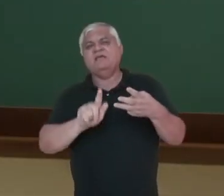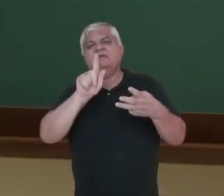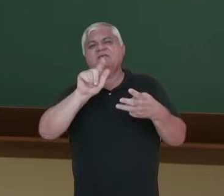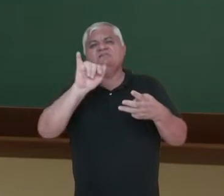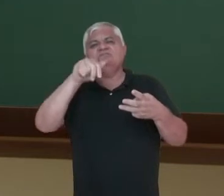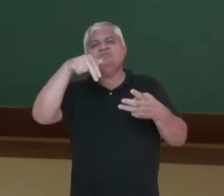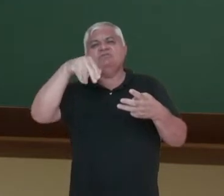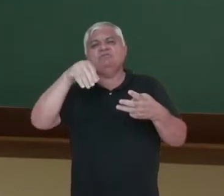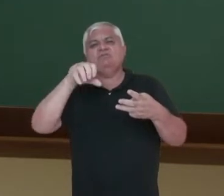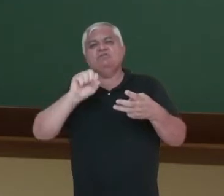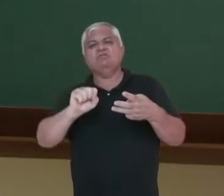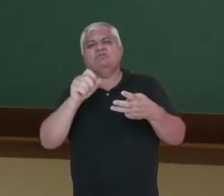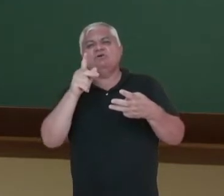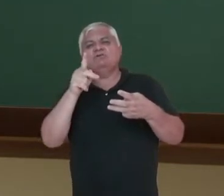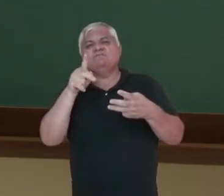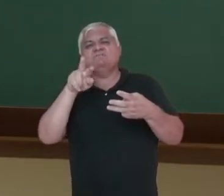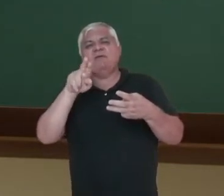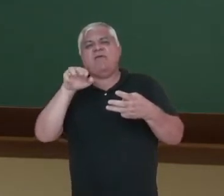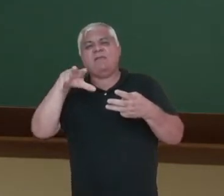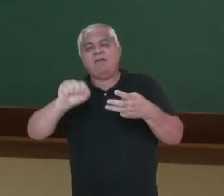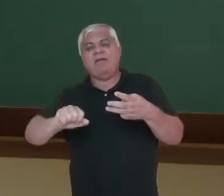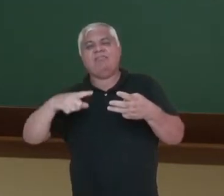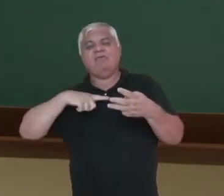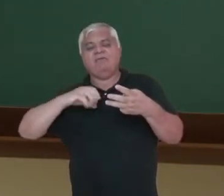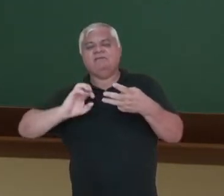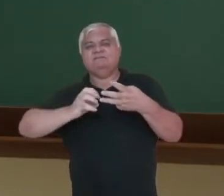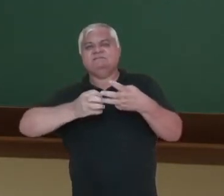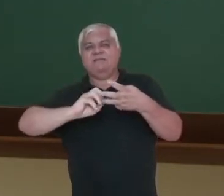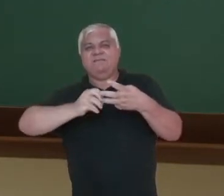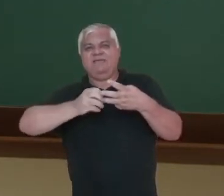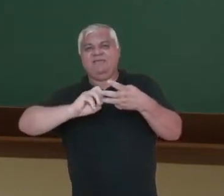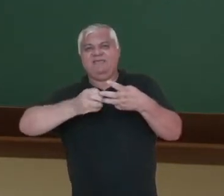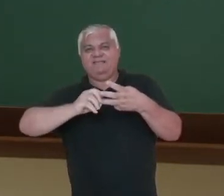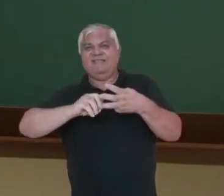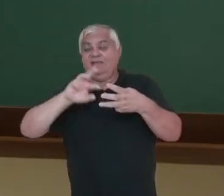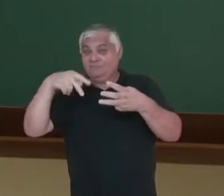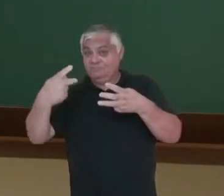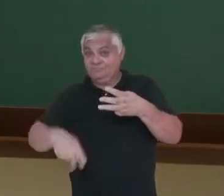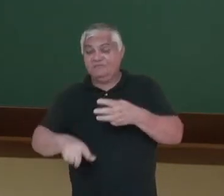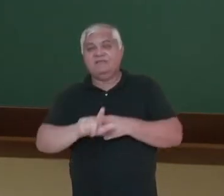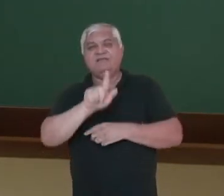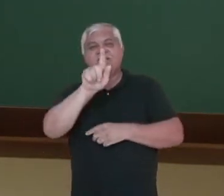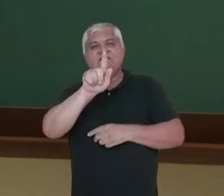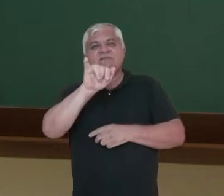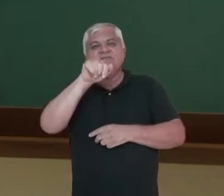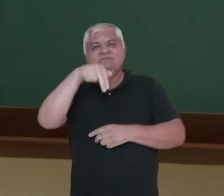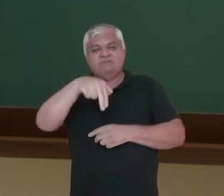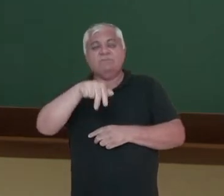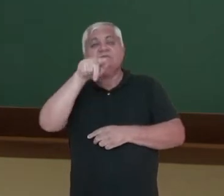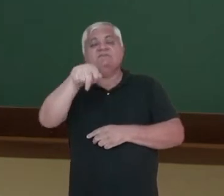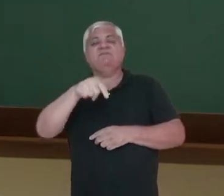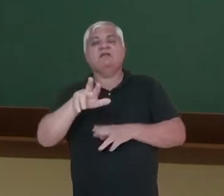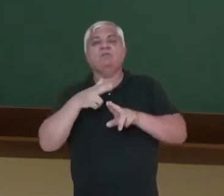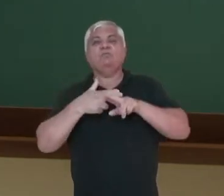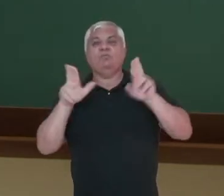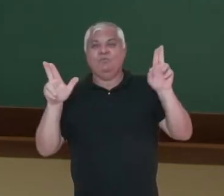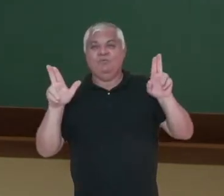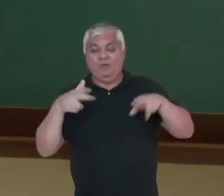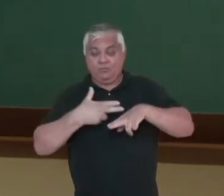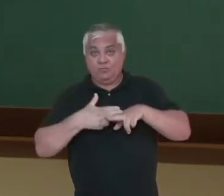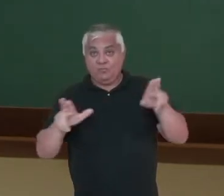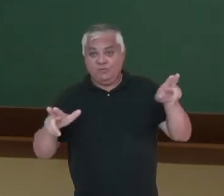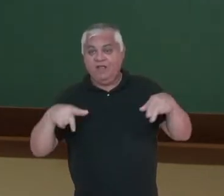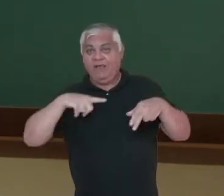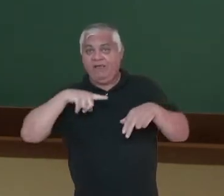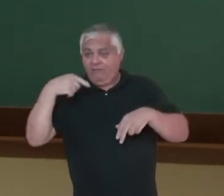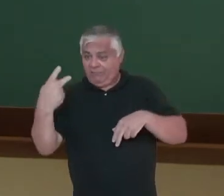esperma significa semente, é a semente nua, gimno significa nua. Então o próprio nome do grupo já diz, né? É